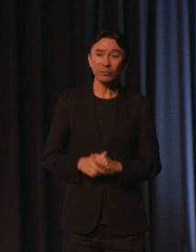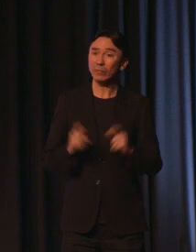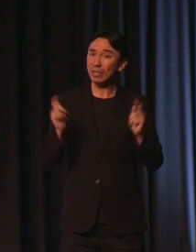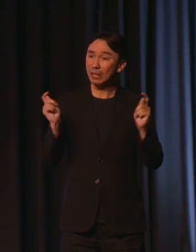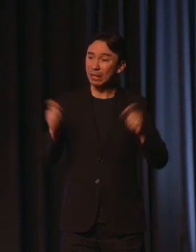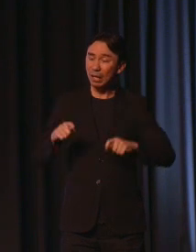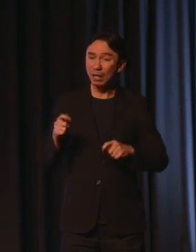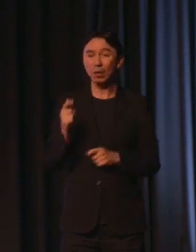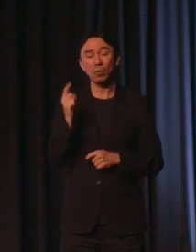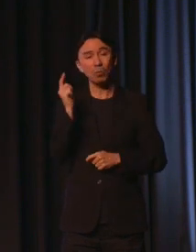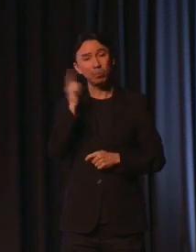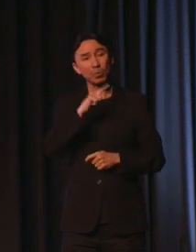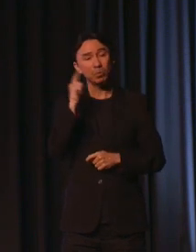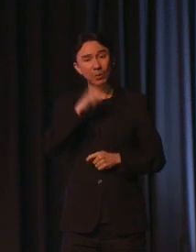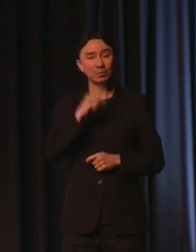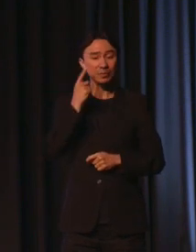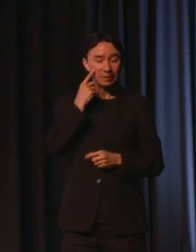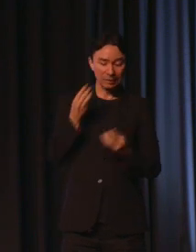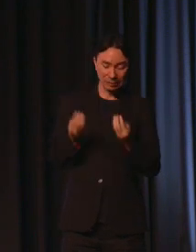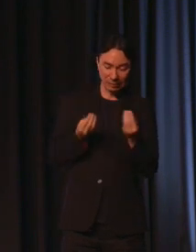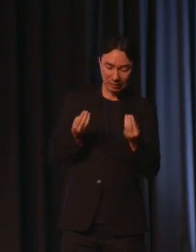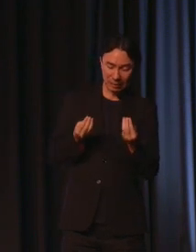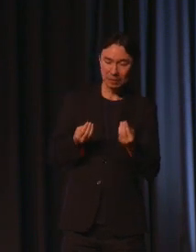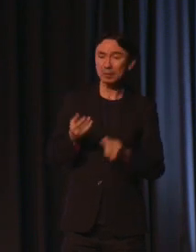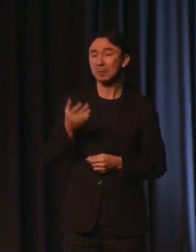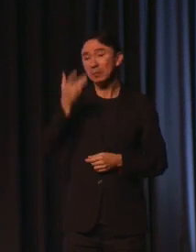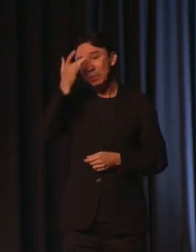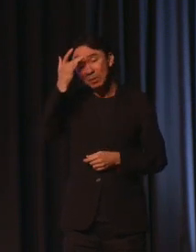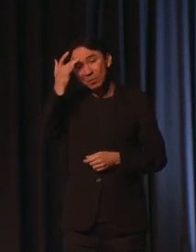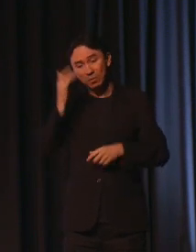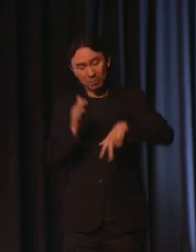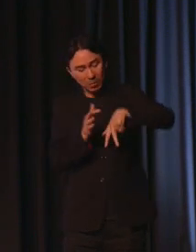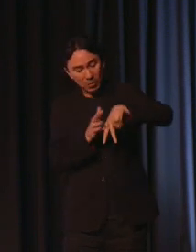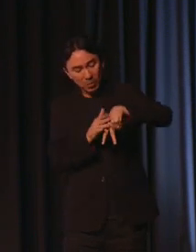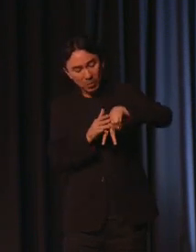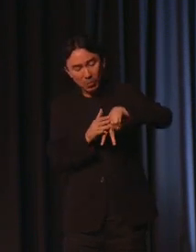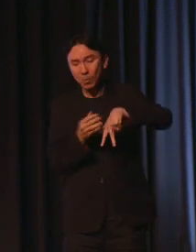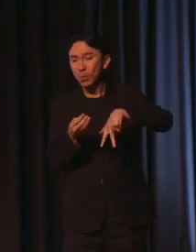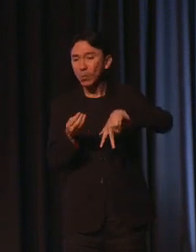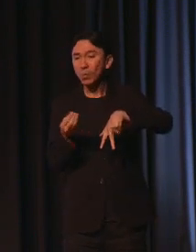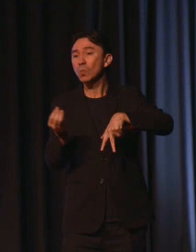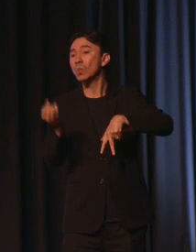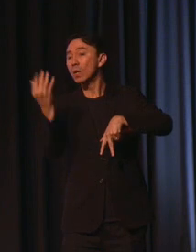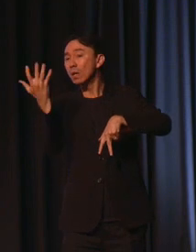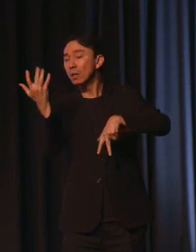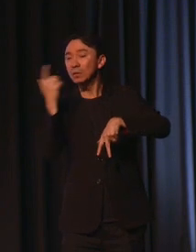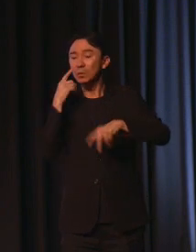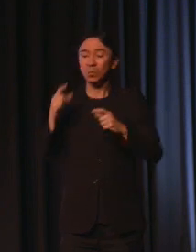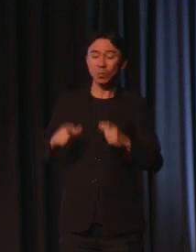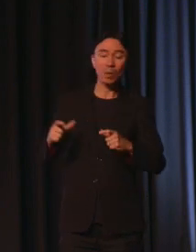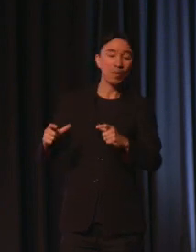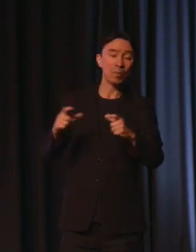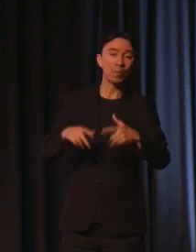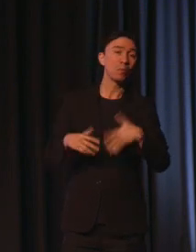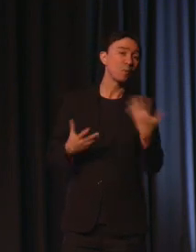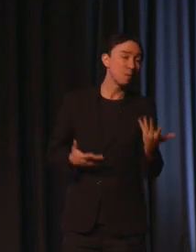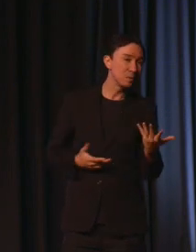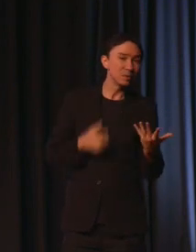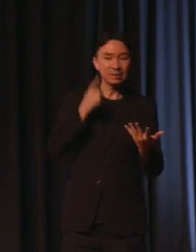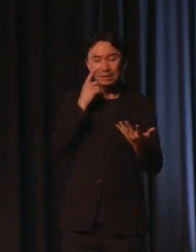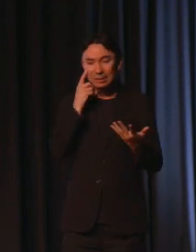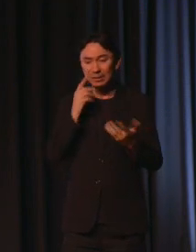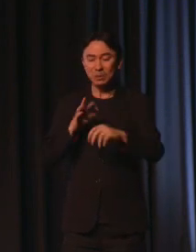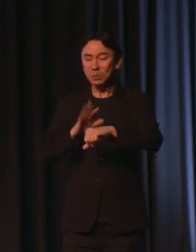sistema, conseguia enxergar melhor o cenário de quantos pacientes tinham, onde que eles estavam, né, quais eram seus diagnósticos,